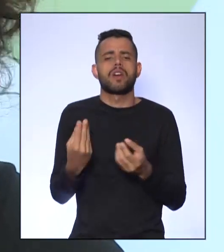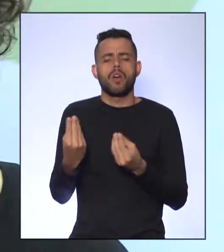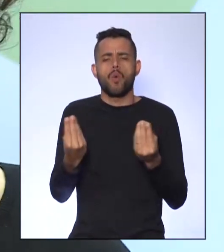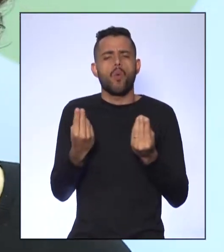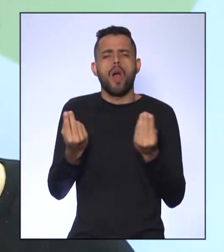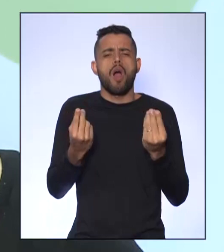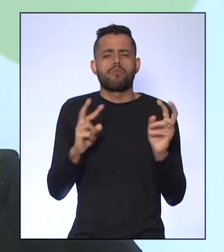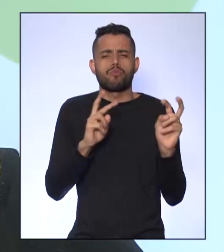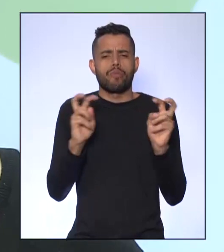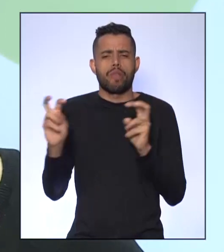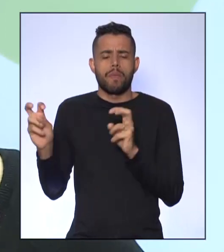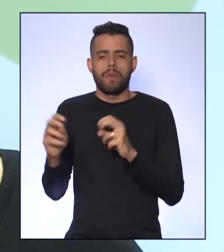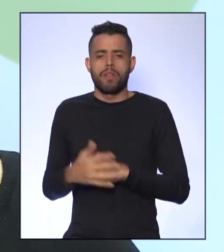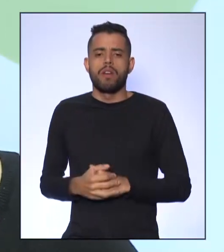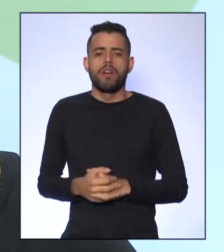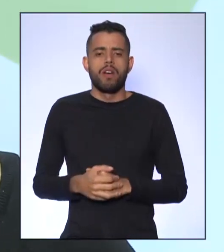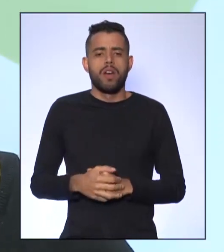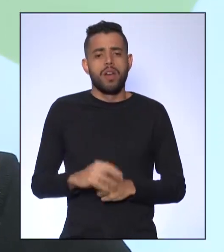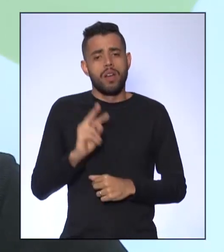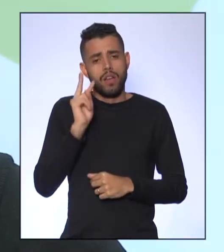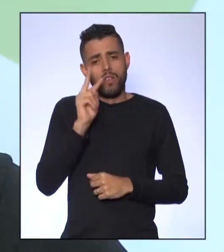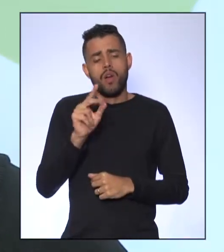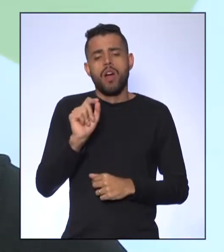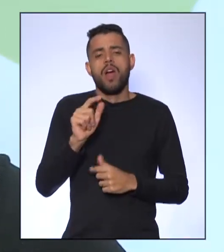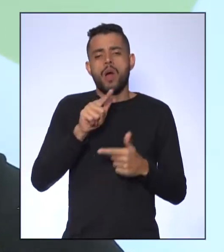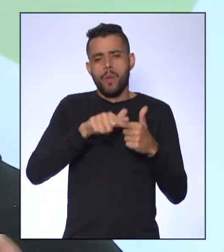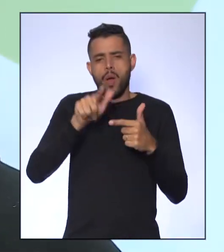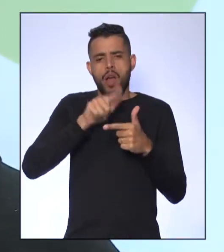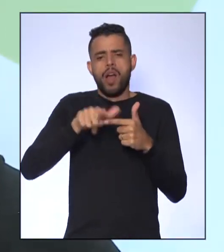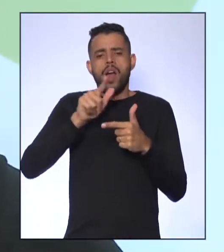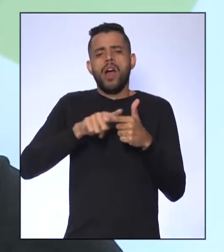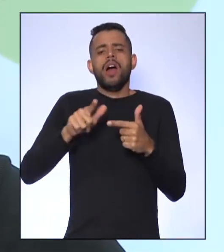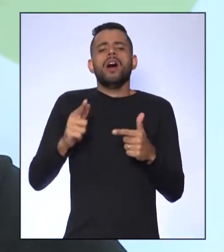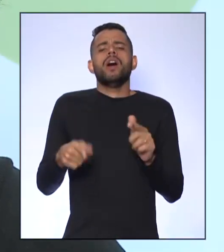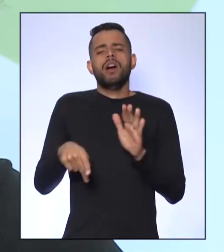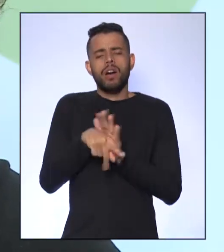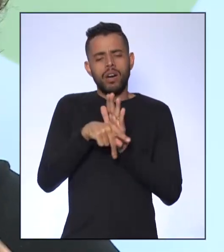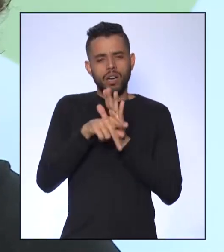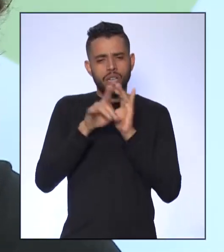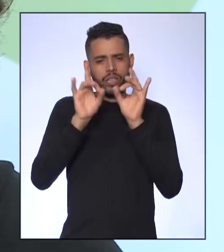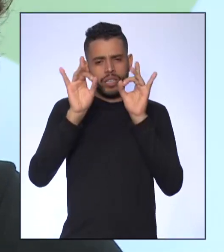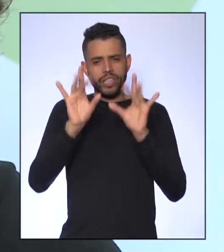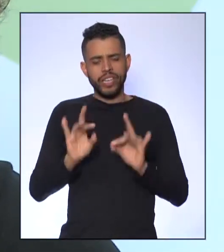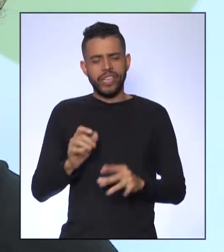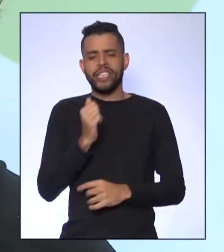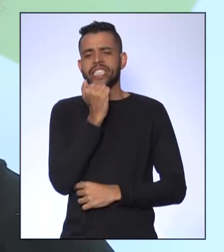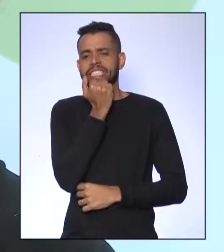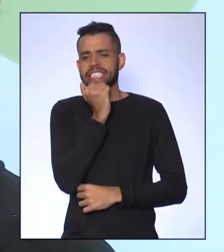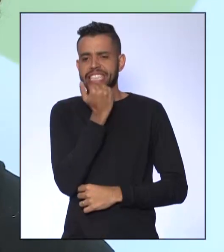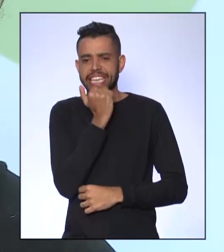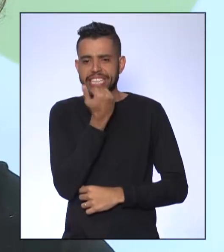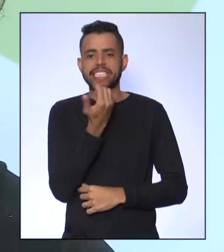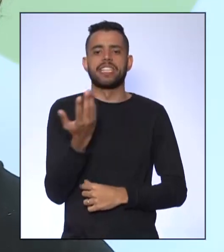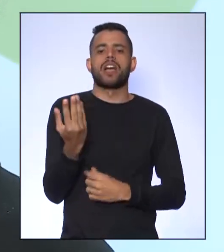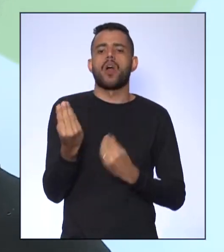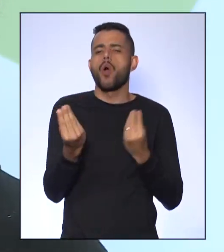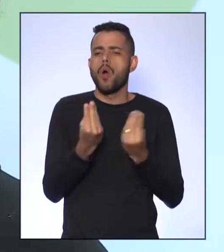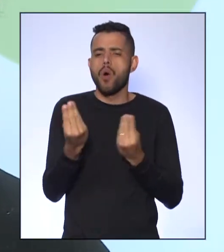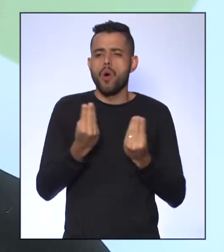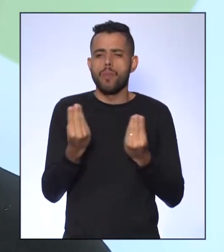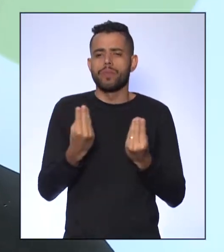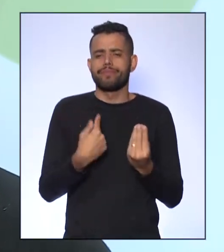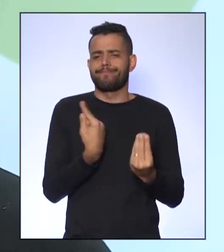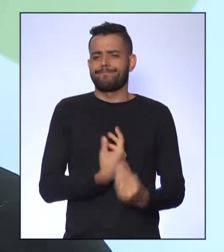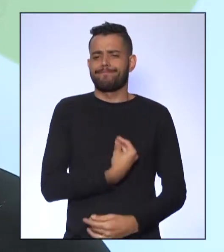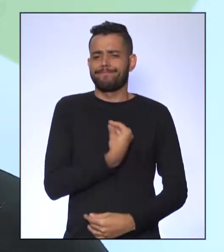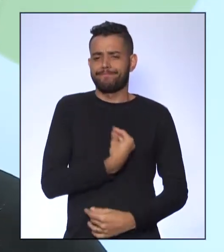né? Em geral, a gente vê que é o problema do quê? Que é o problema da técnica, da ciência, né? De como nós estamos no